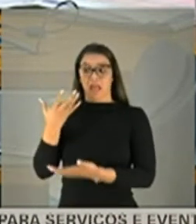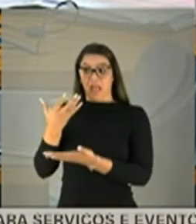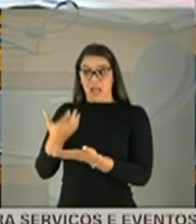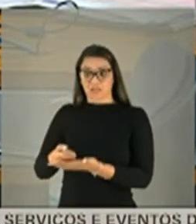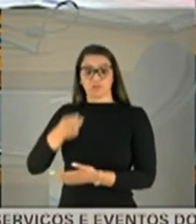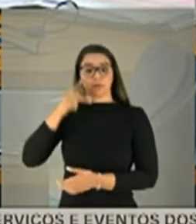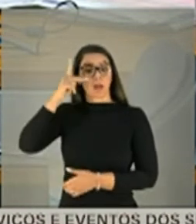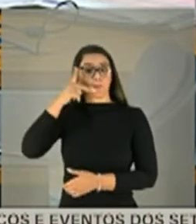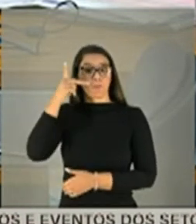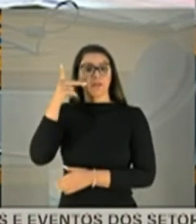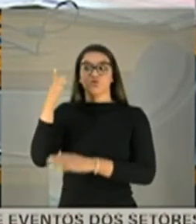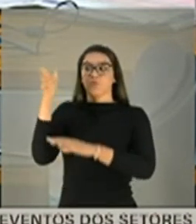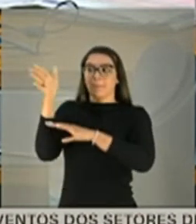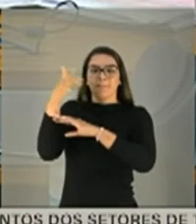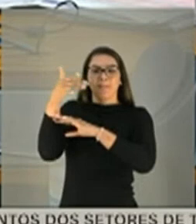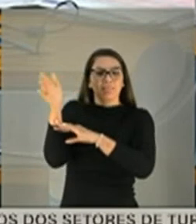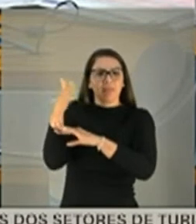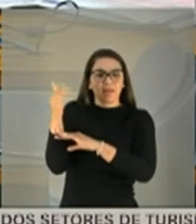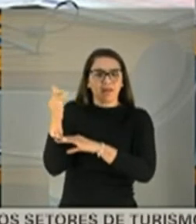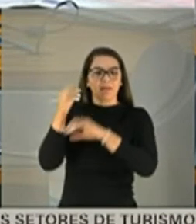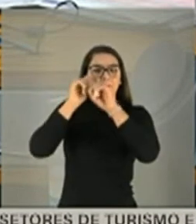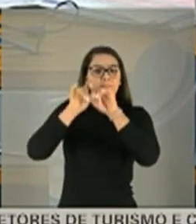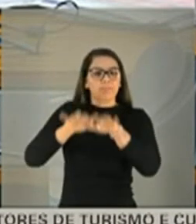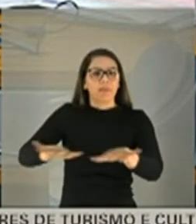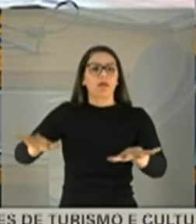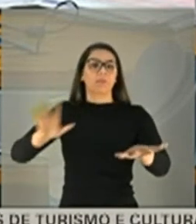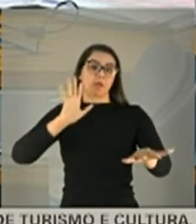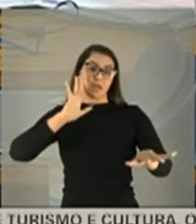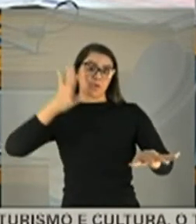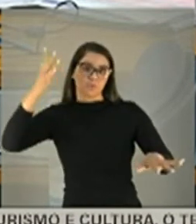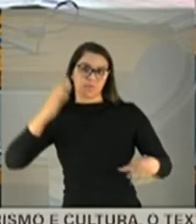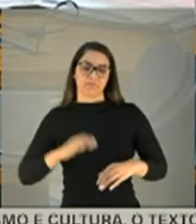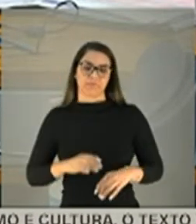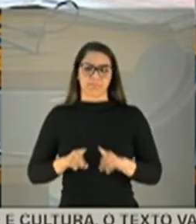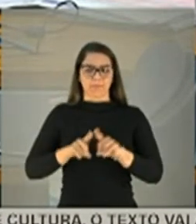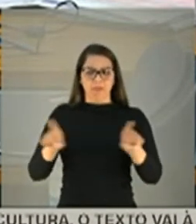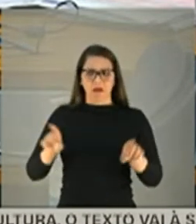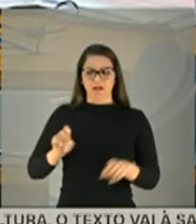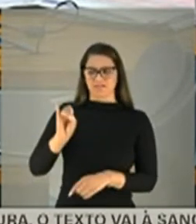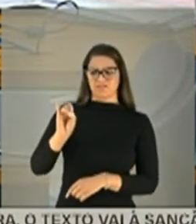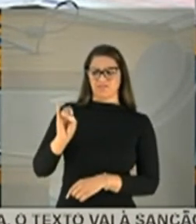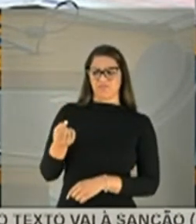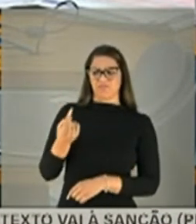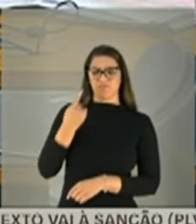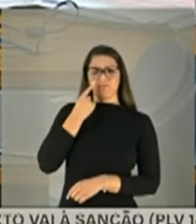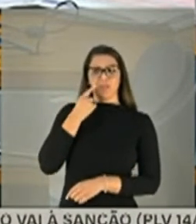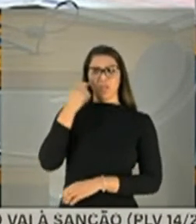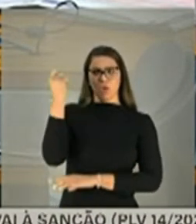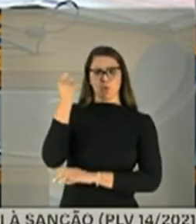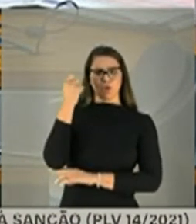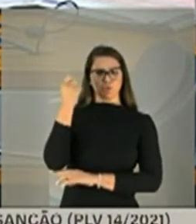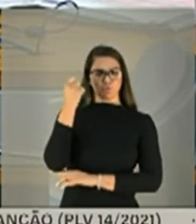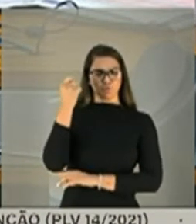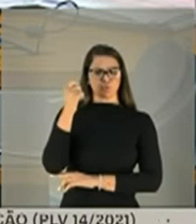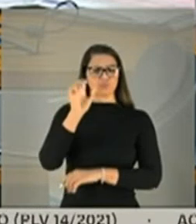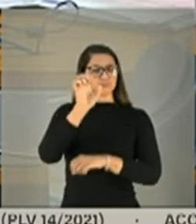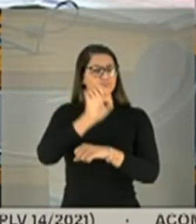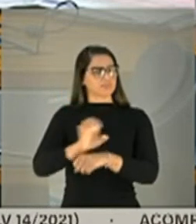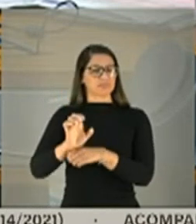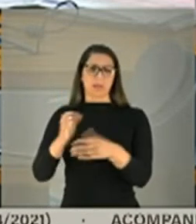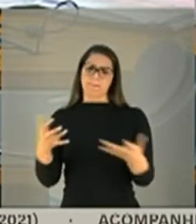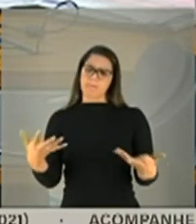das bandeiras, difundidas como solução. Mas se levarmos em conta que o Rio Grande do Sul, aquele estado